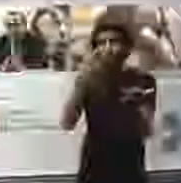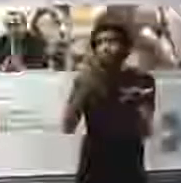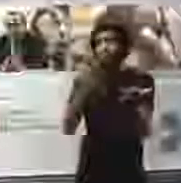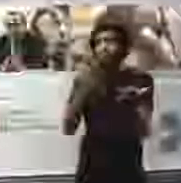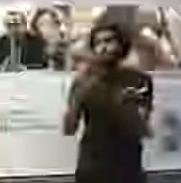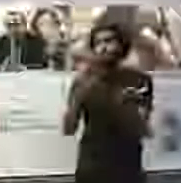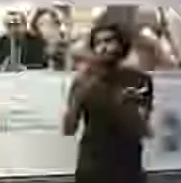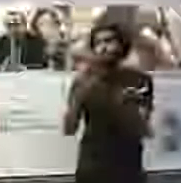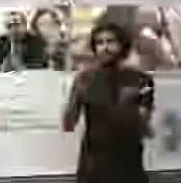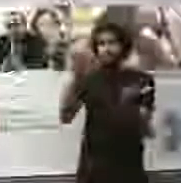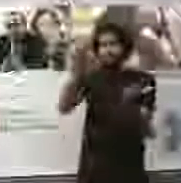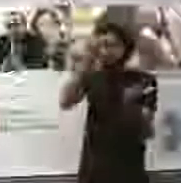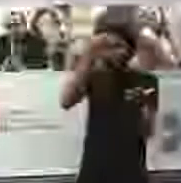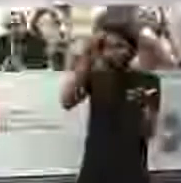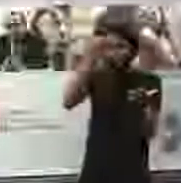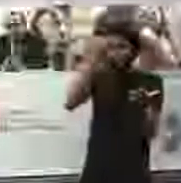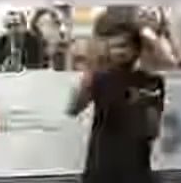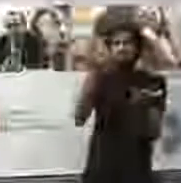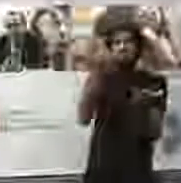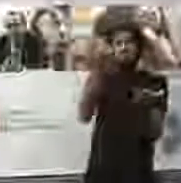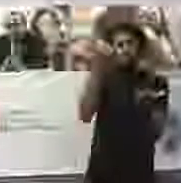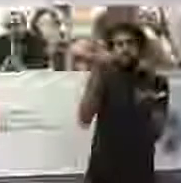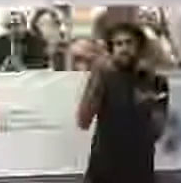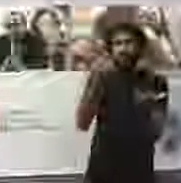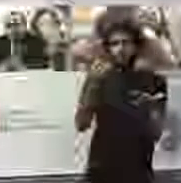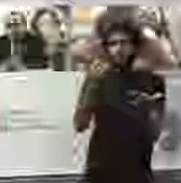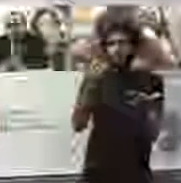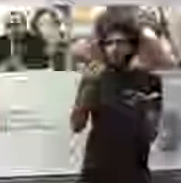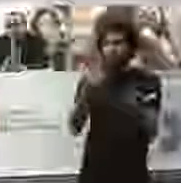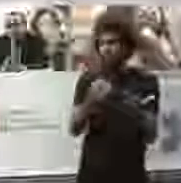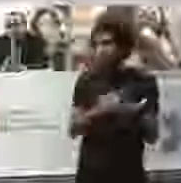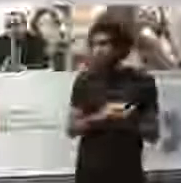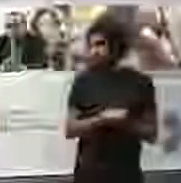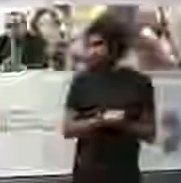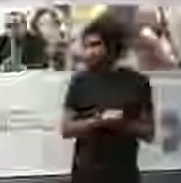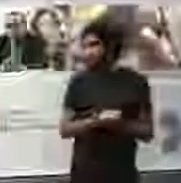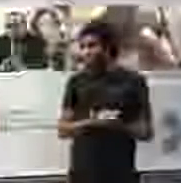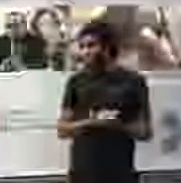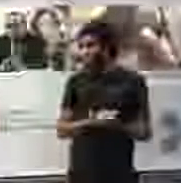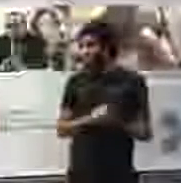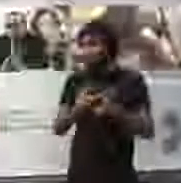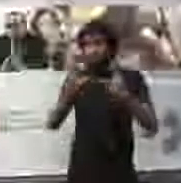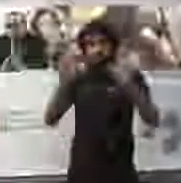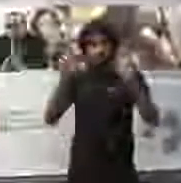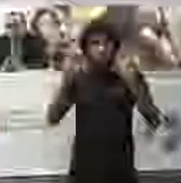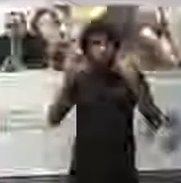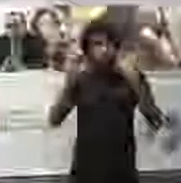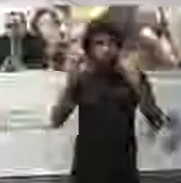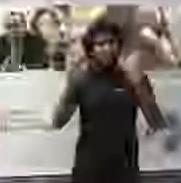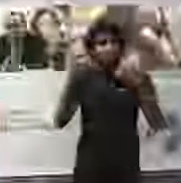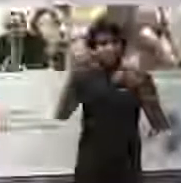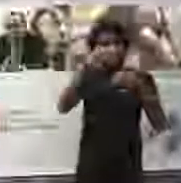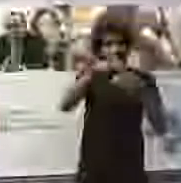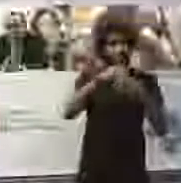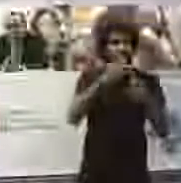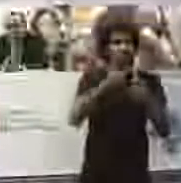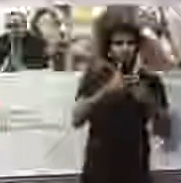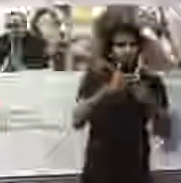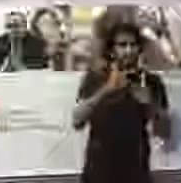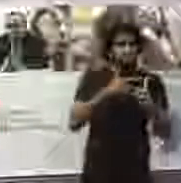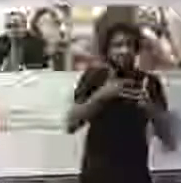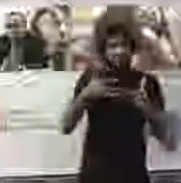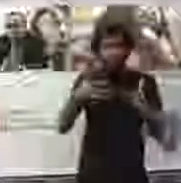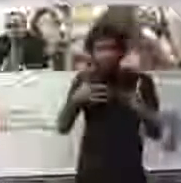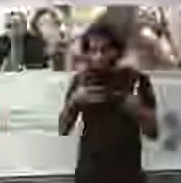aqui são 11 importantes que casos é que são emblemáticos envolvendo o